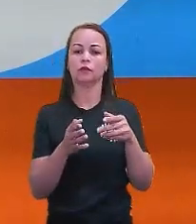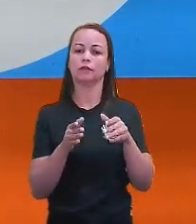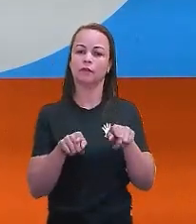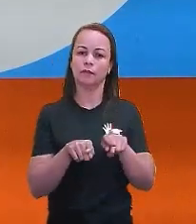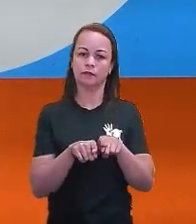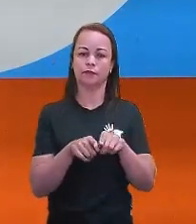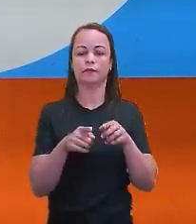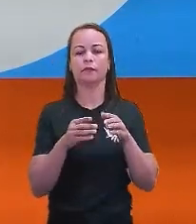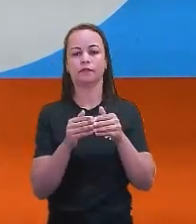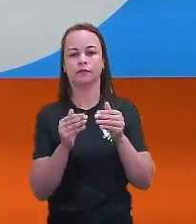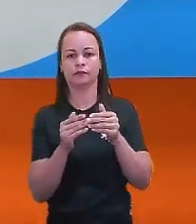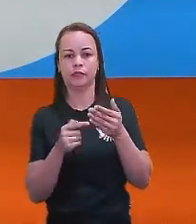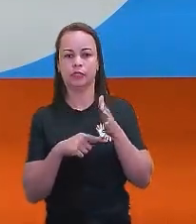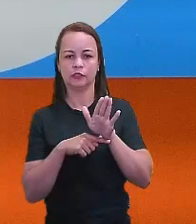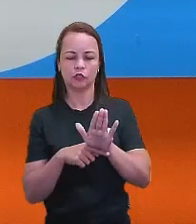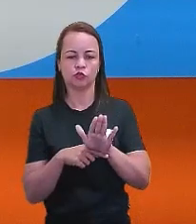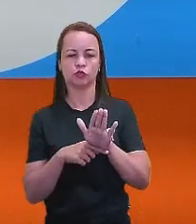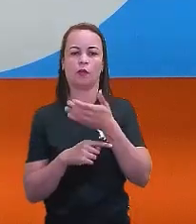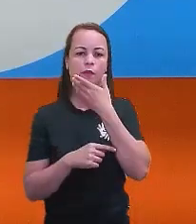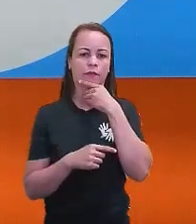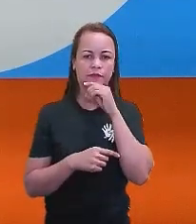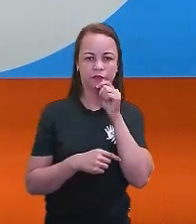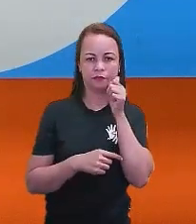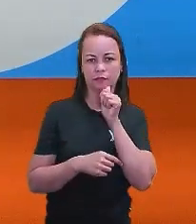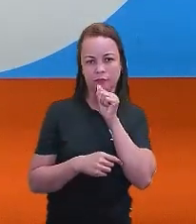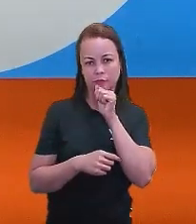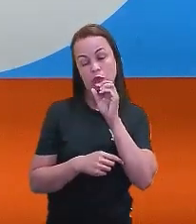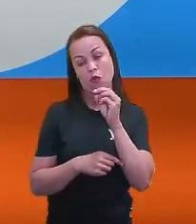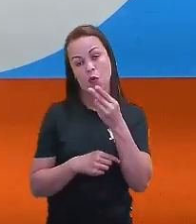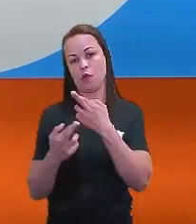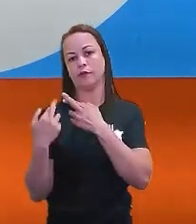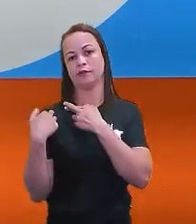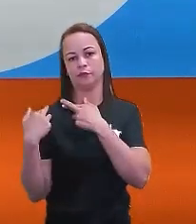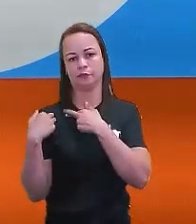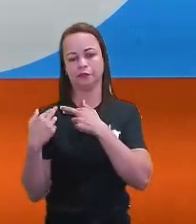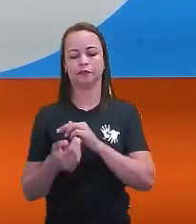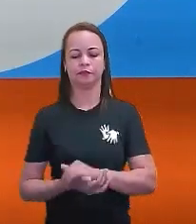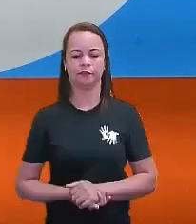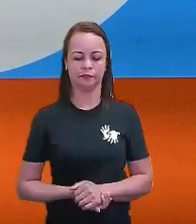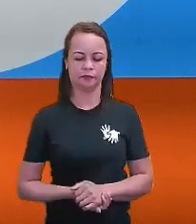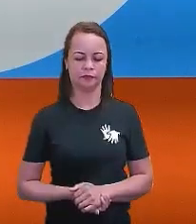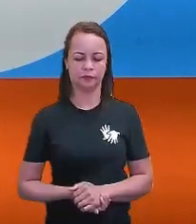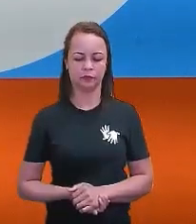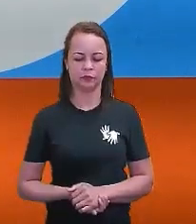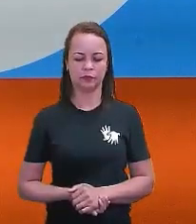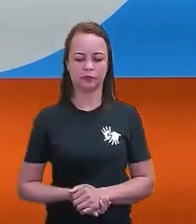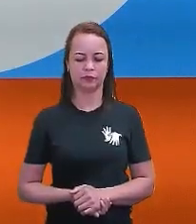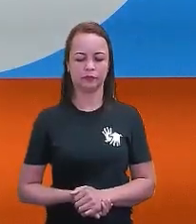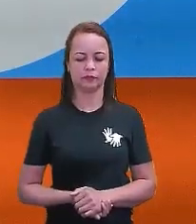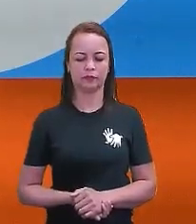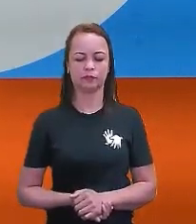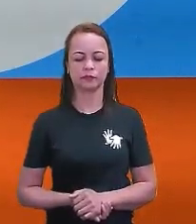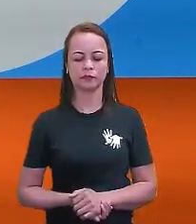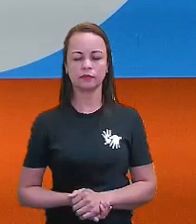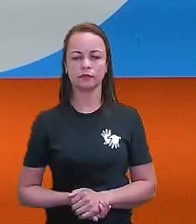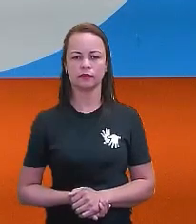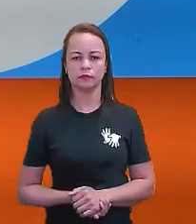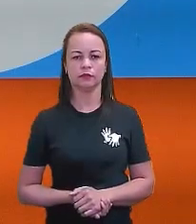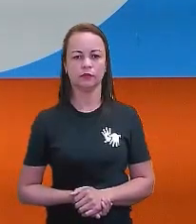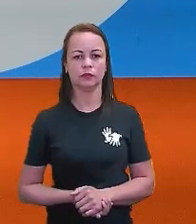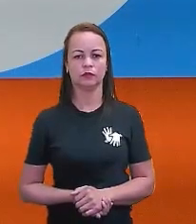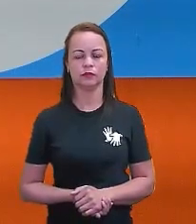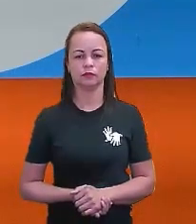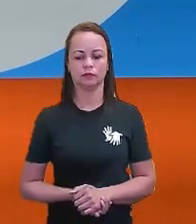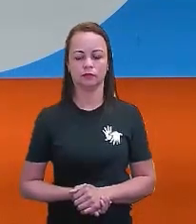mamãe. Certo? Pra fazer, do responsável pra fazer. Deixa eu cortar aqui as orelhinhas dela